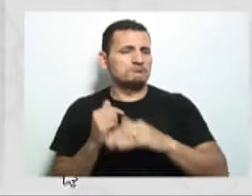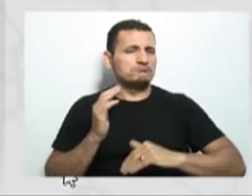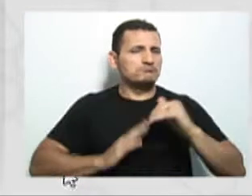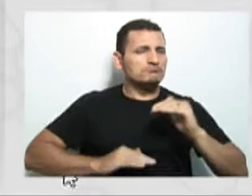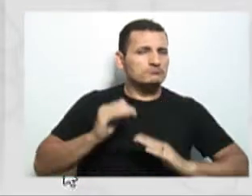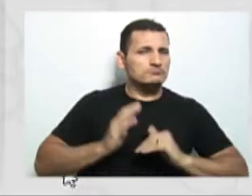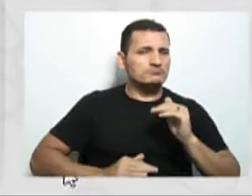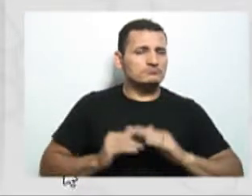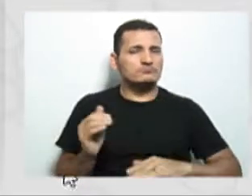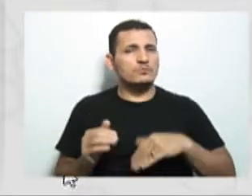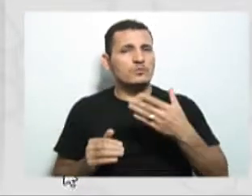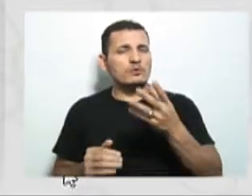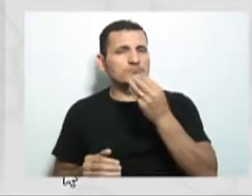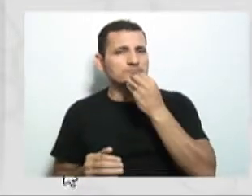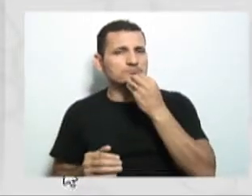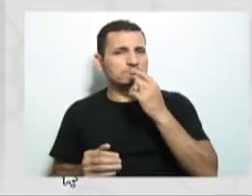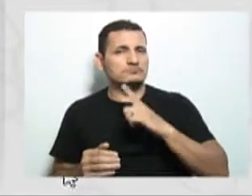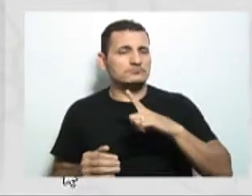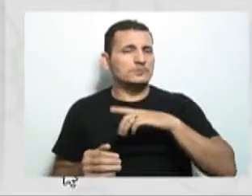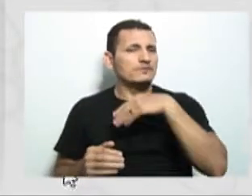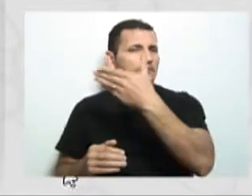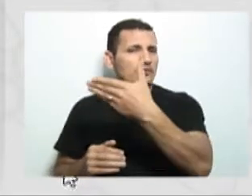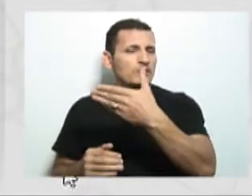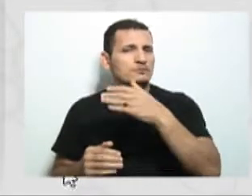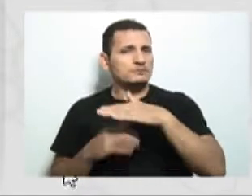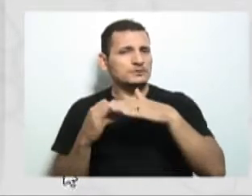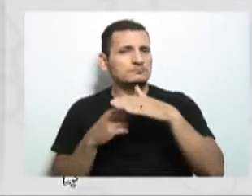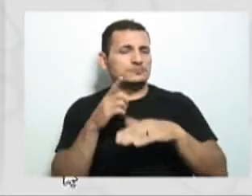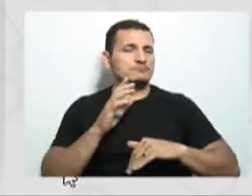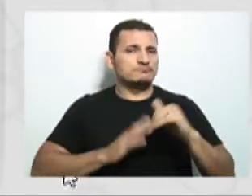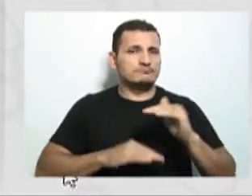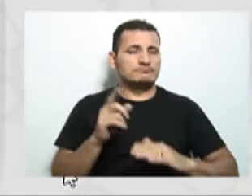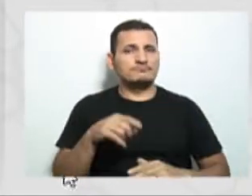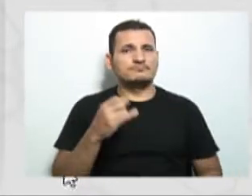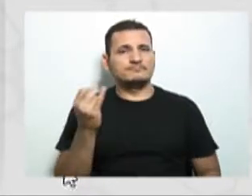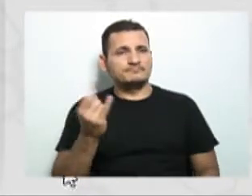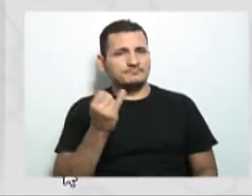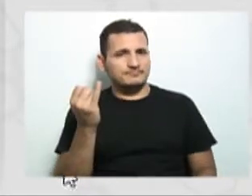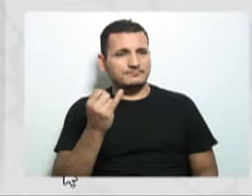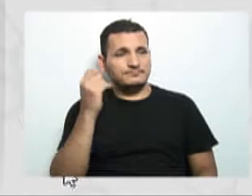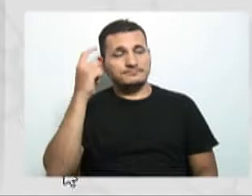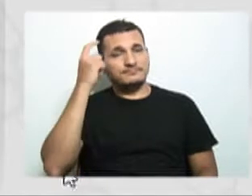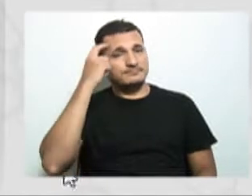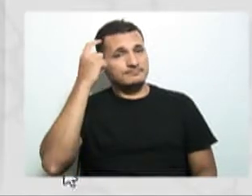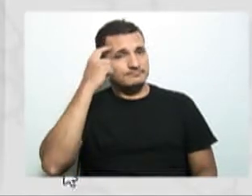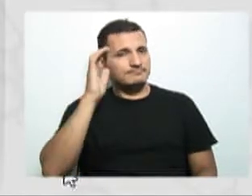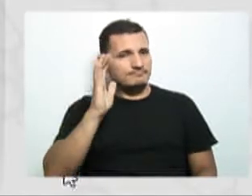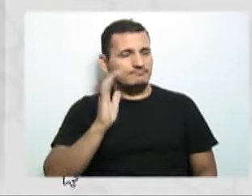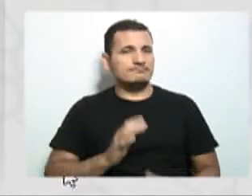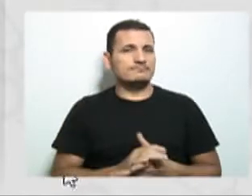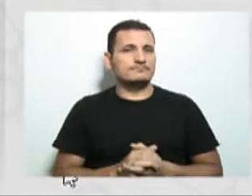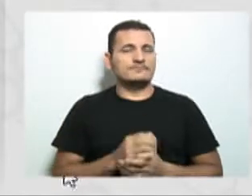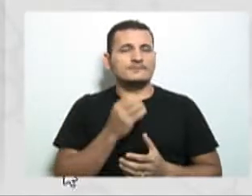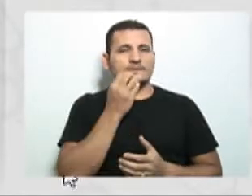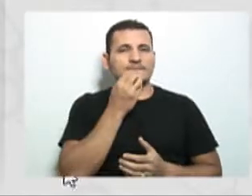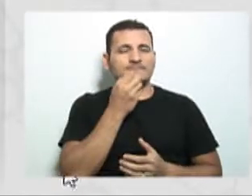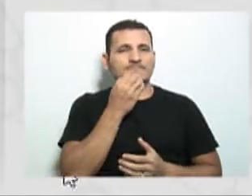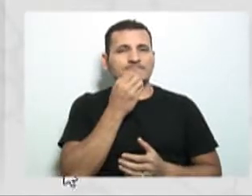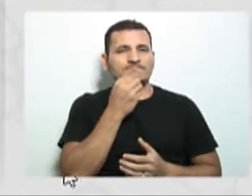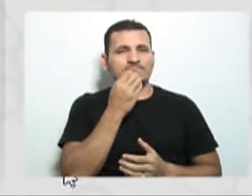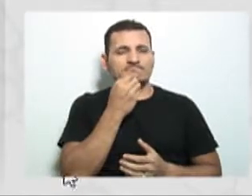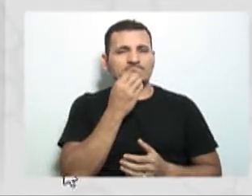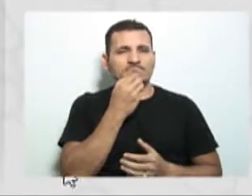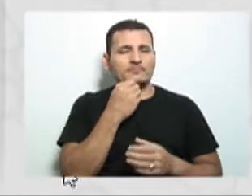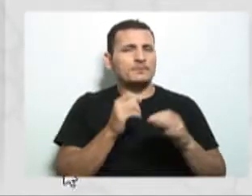profissional? Quais são as oportunidades que tem no mercado para você ser profissional? É fundamental pensar sobre isso. O planejamento é